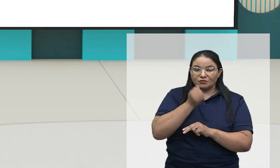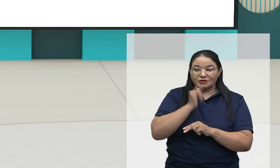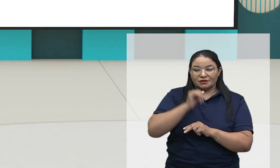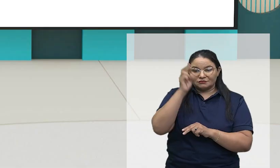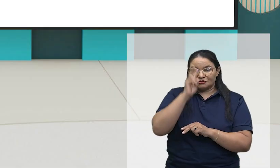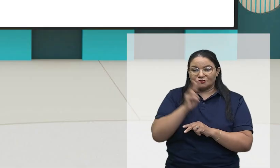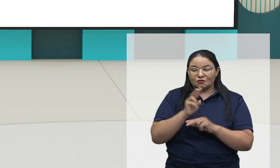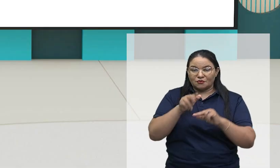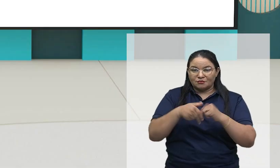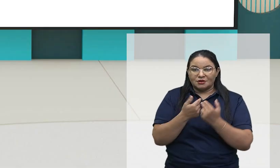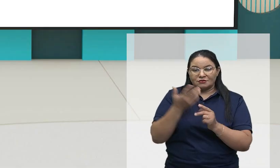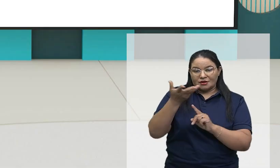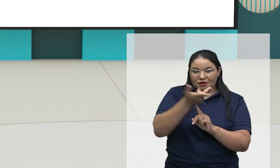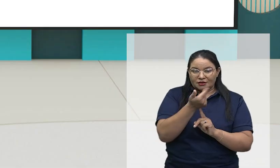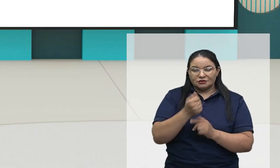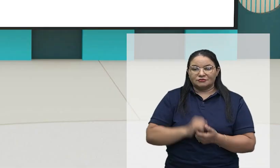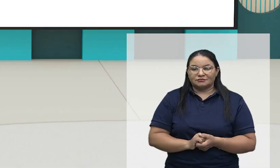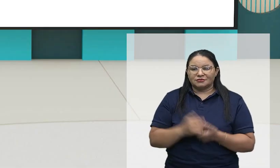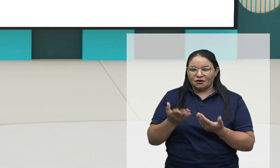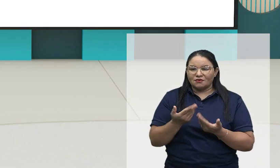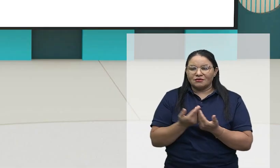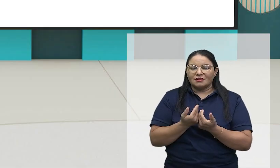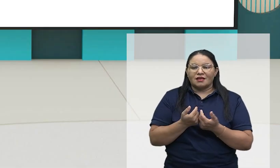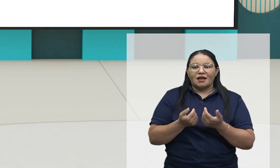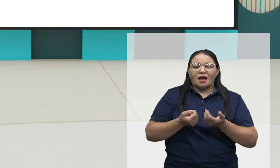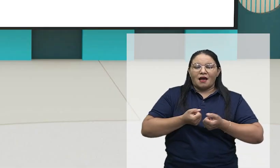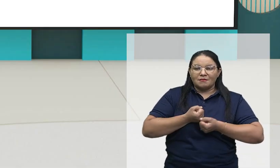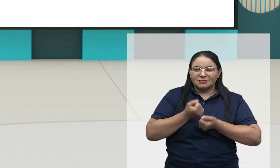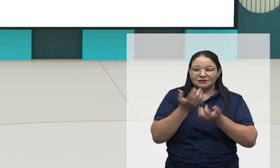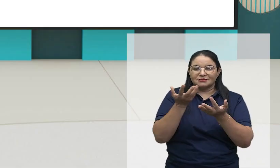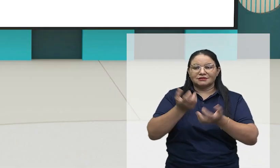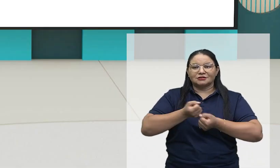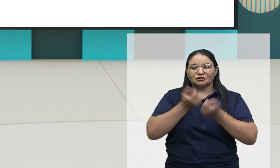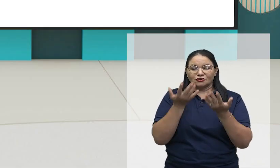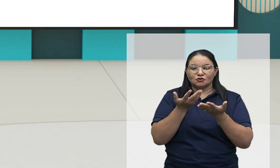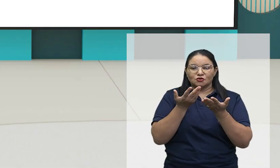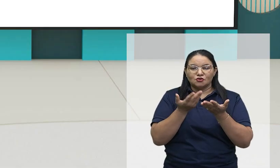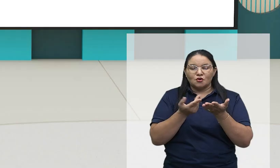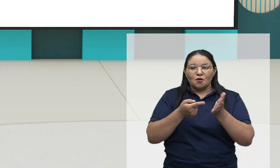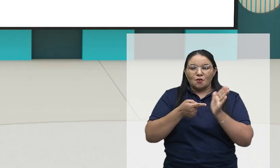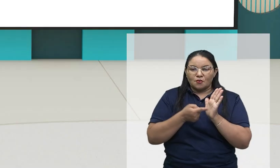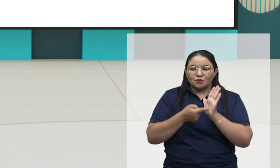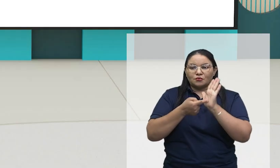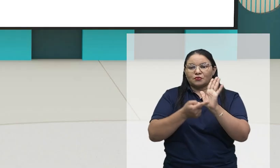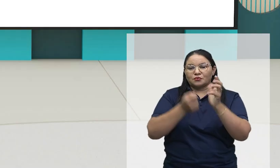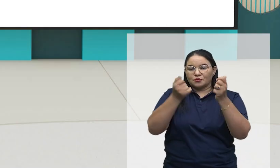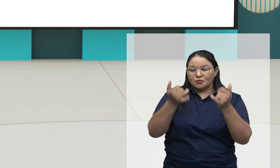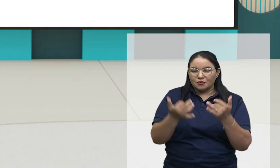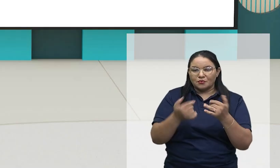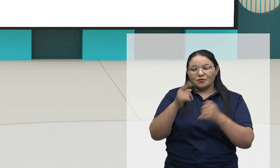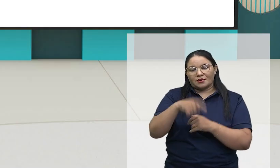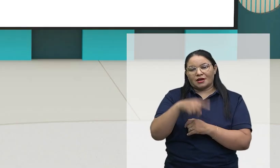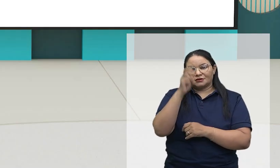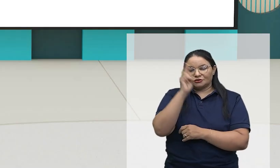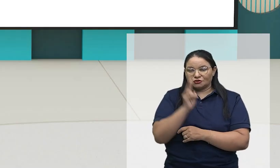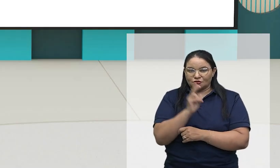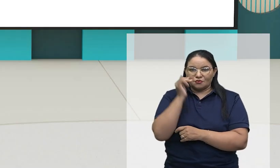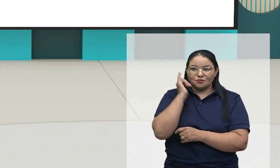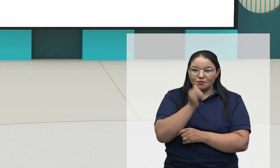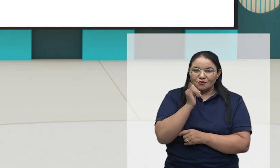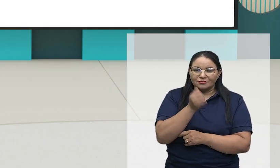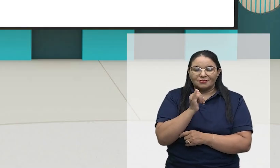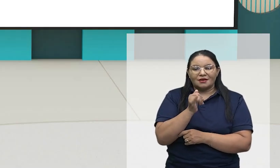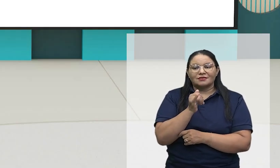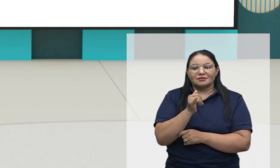os espetáculos, as apresentações, que são exatamente essas histórias que são contadas, para a gente não